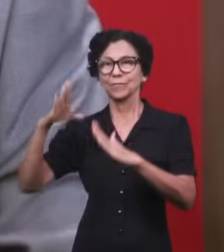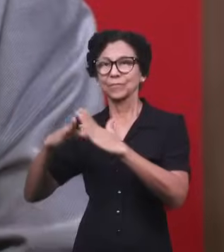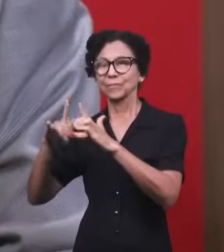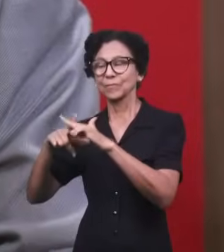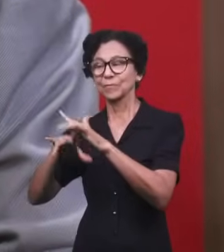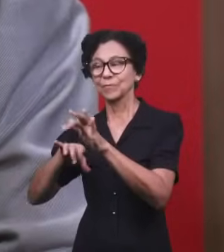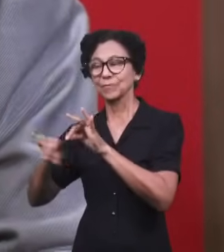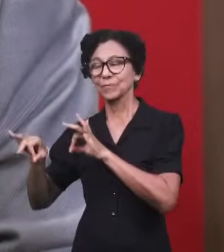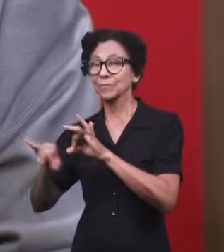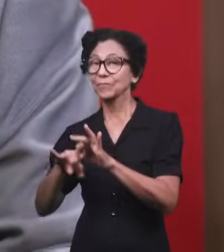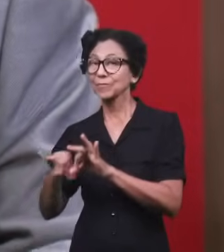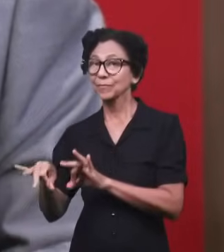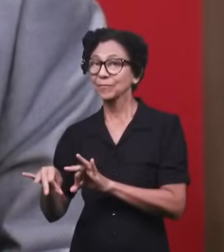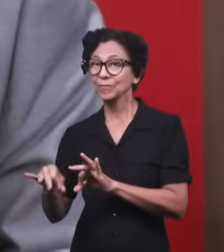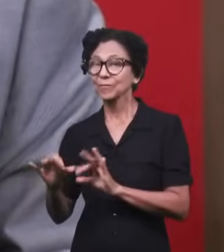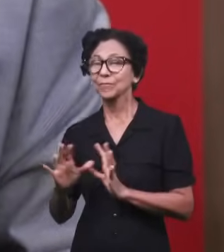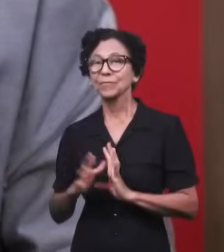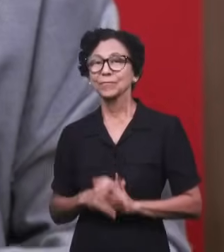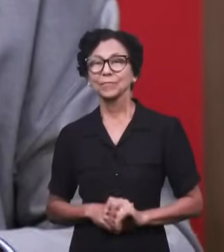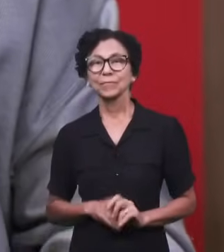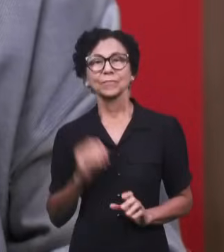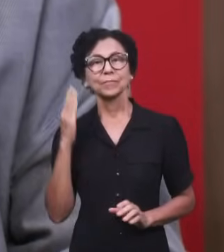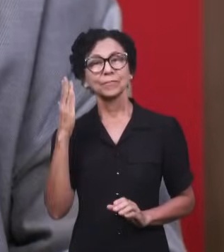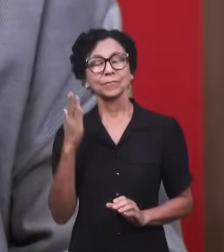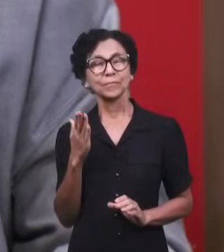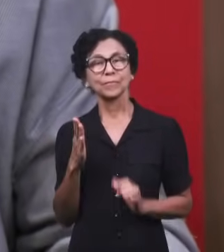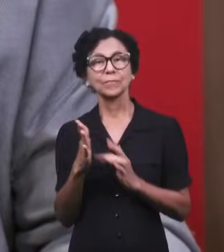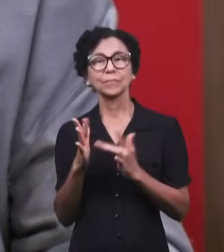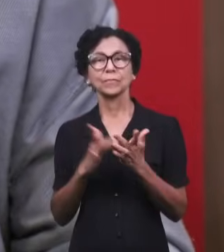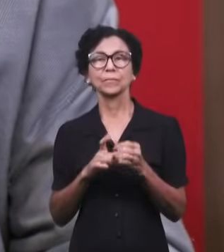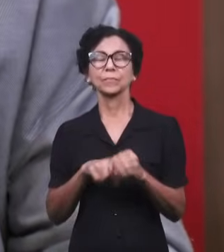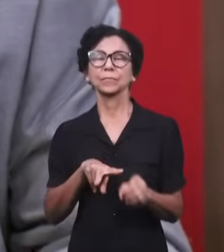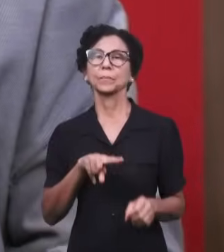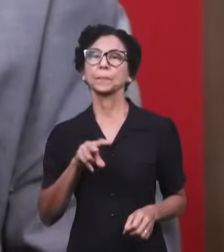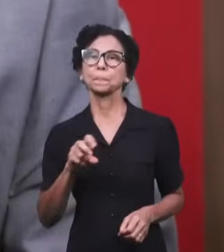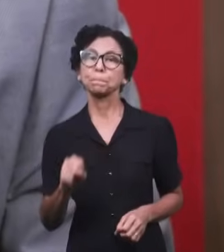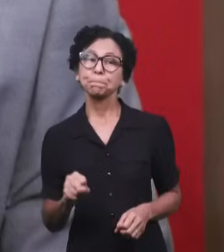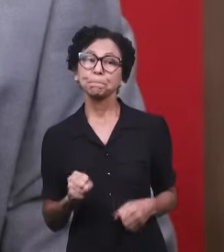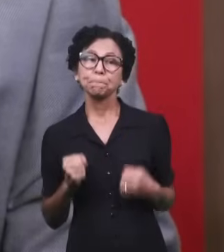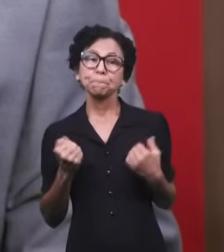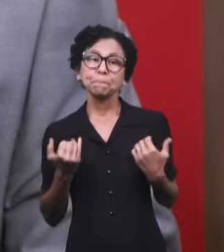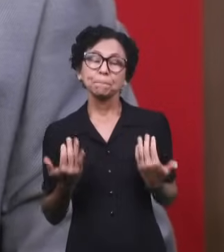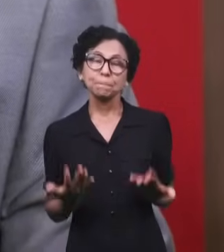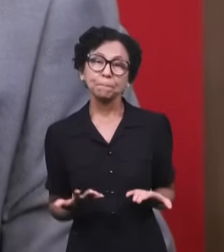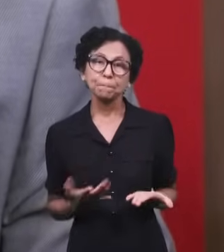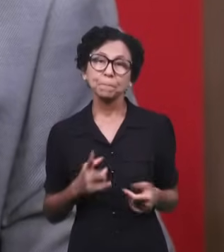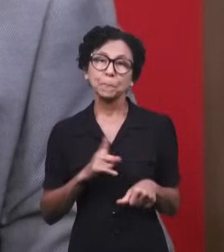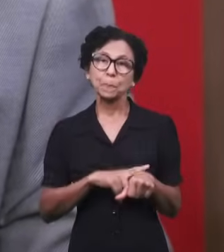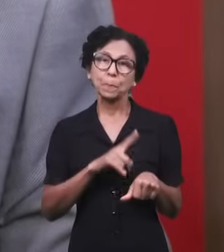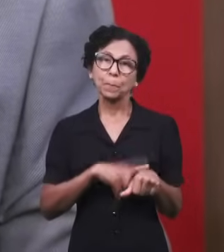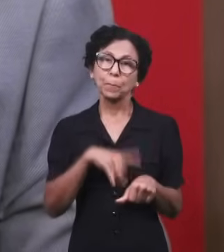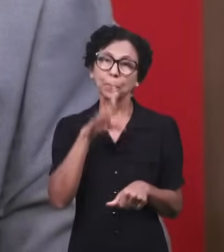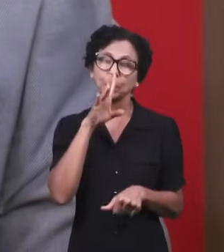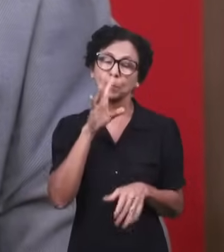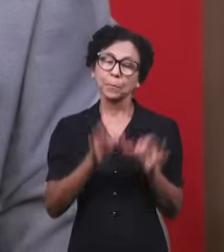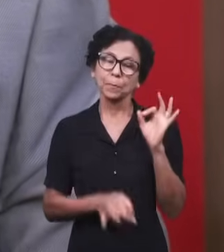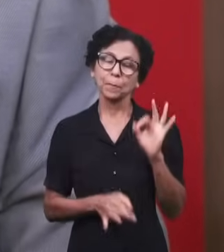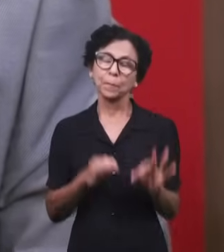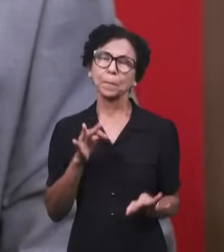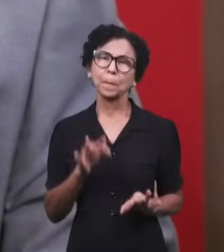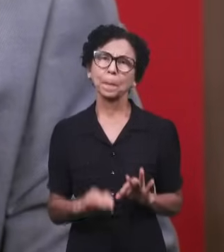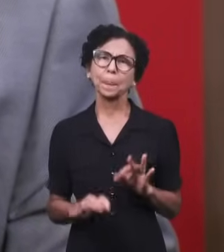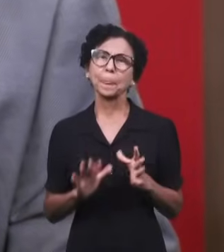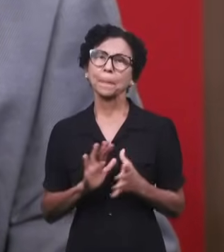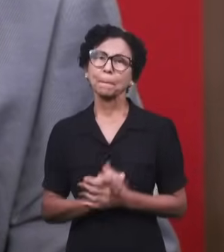vem, Jesus vem, e é o momento do juízo. Então, qual foi a reação de Abraão diante daquela